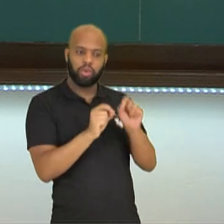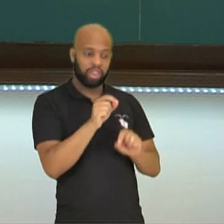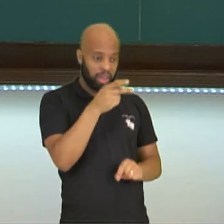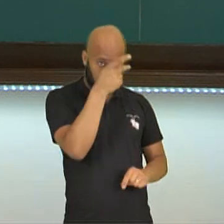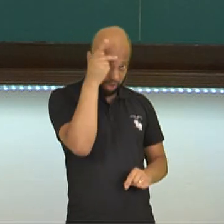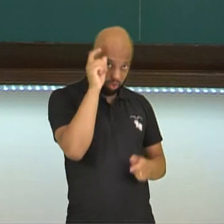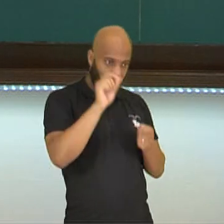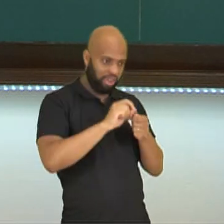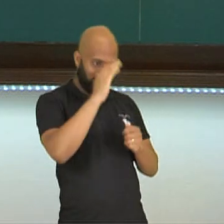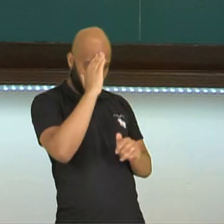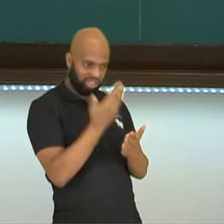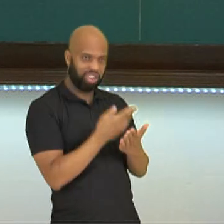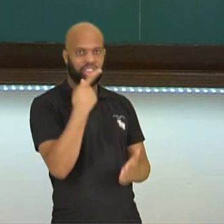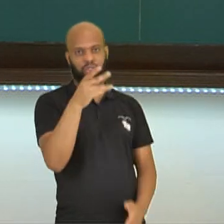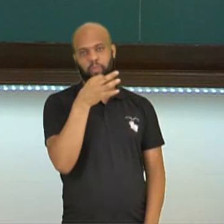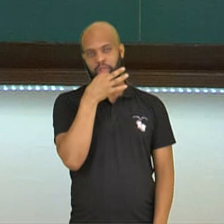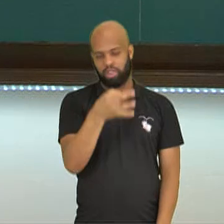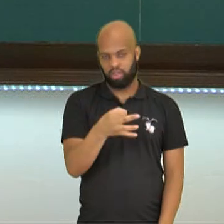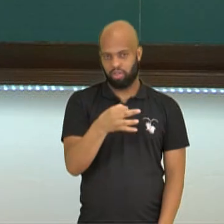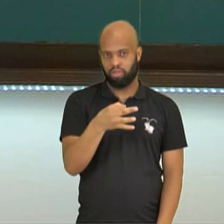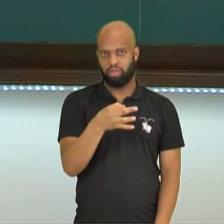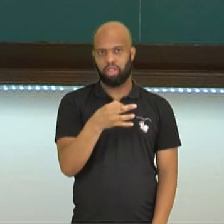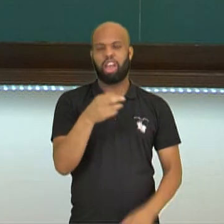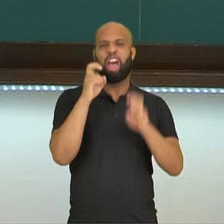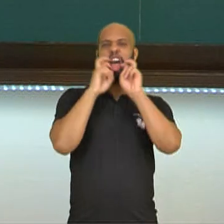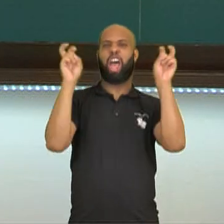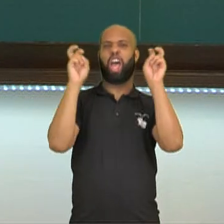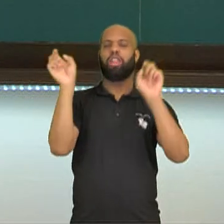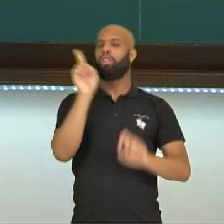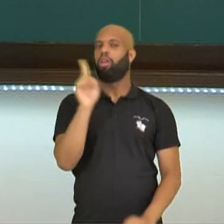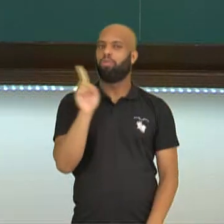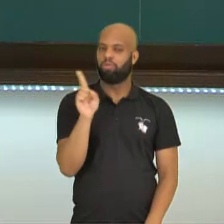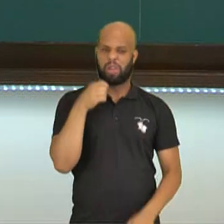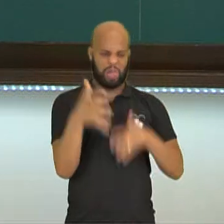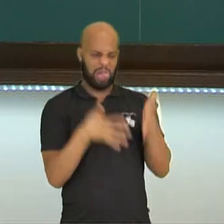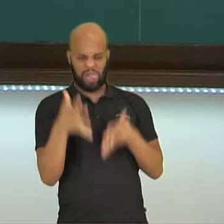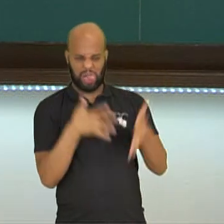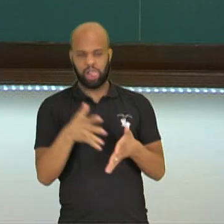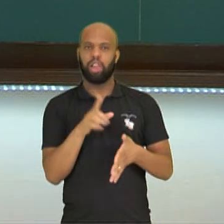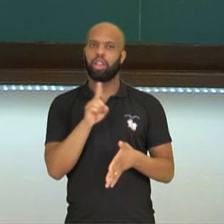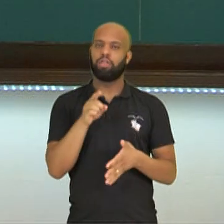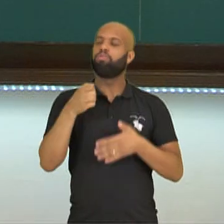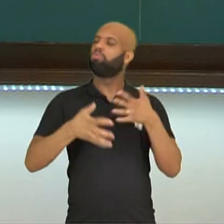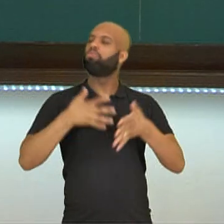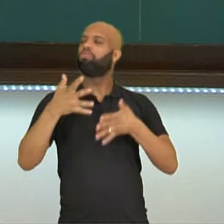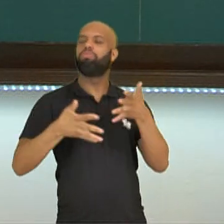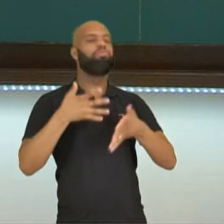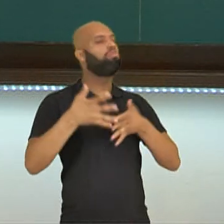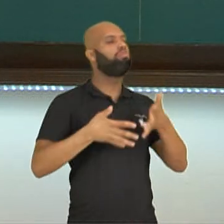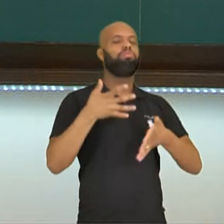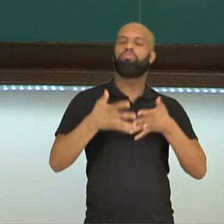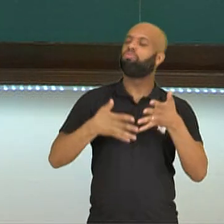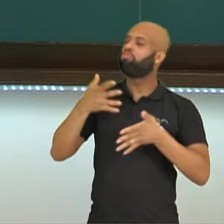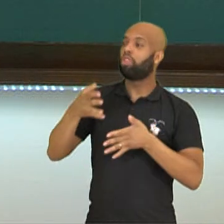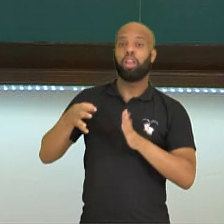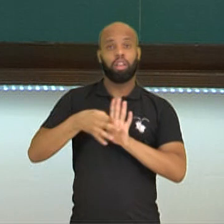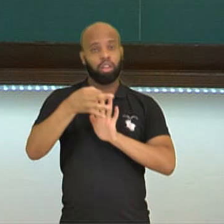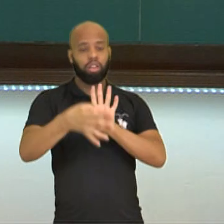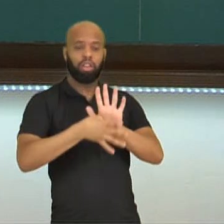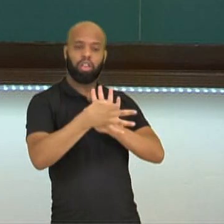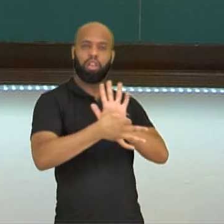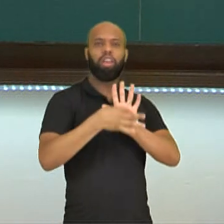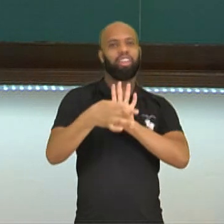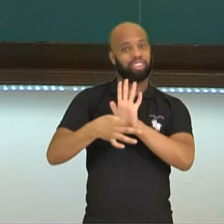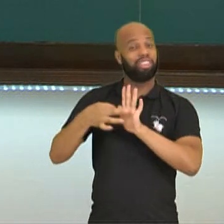algo. Então, para dar a sua opinião, você não precisa gritar, você precisa sim utilizar bons argumentos. Lembrando